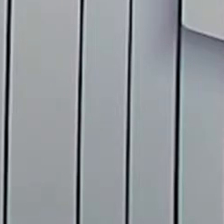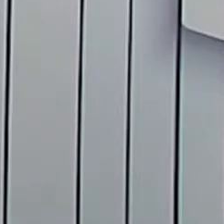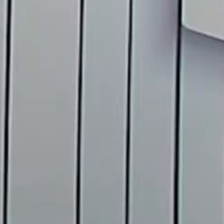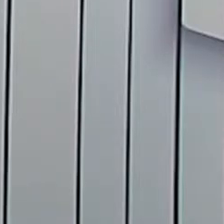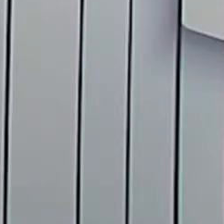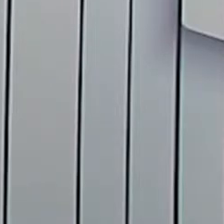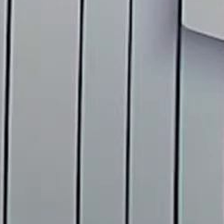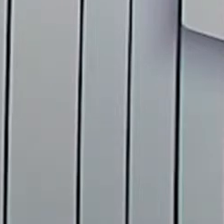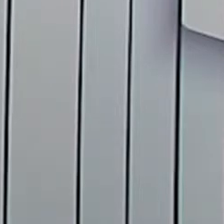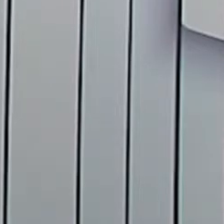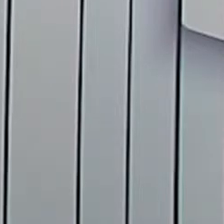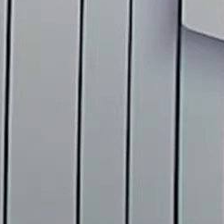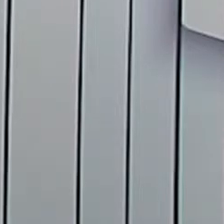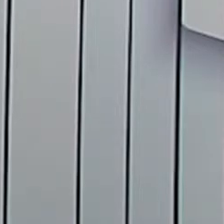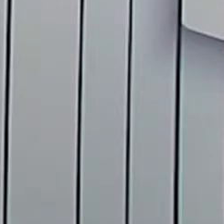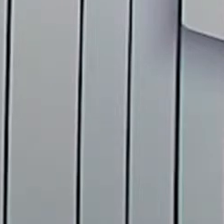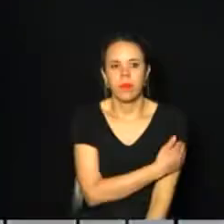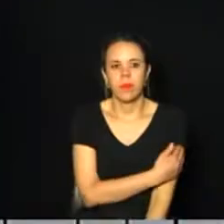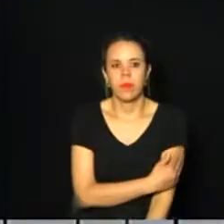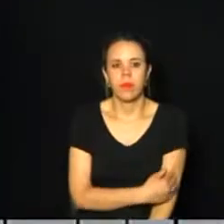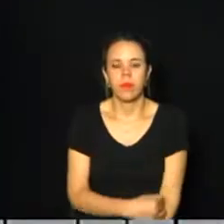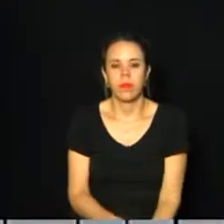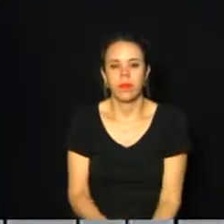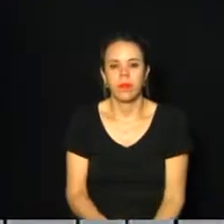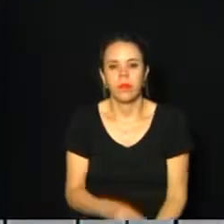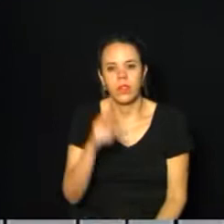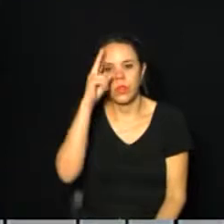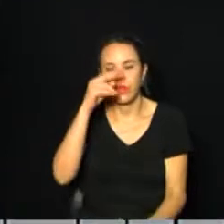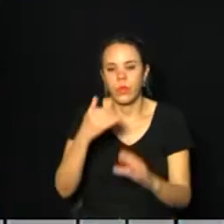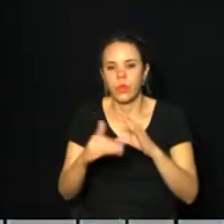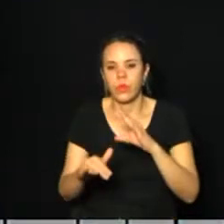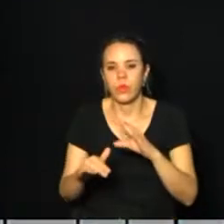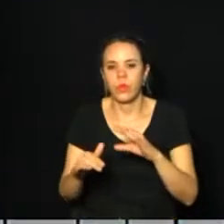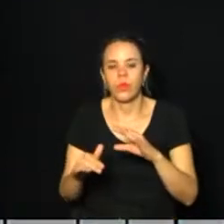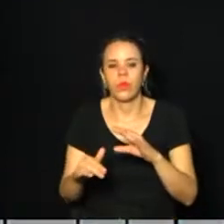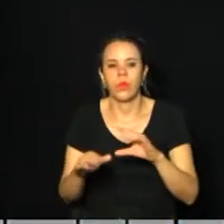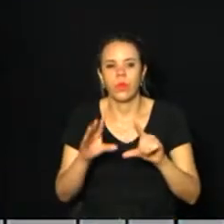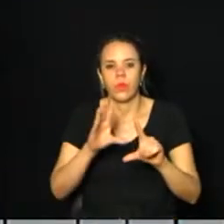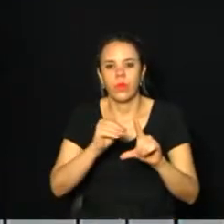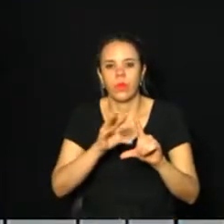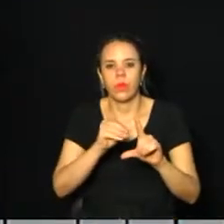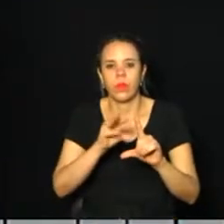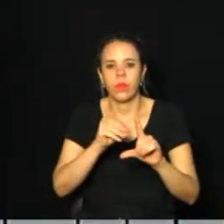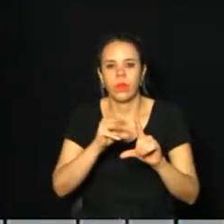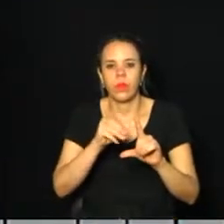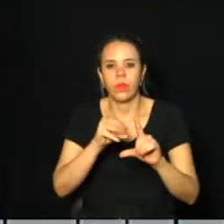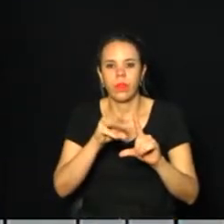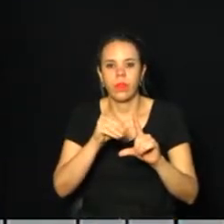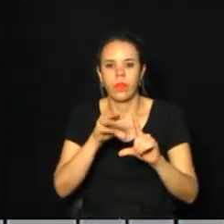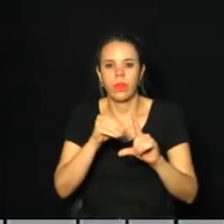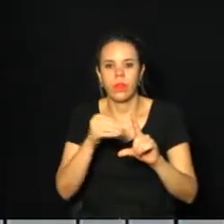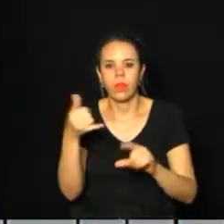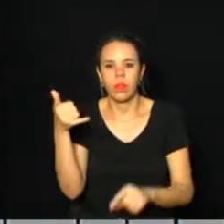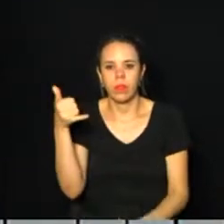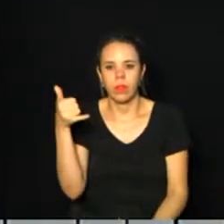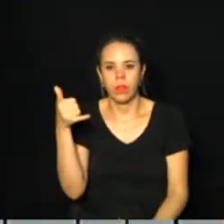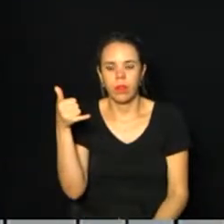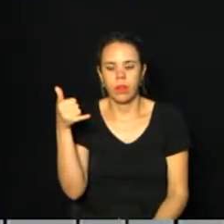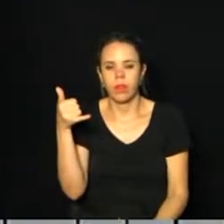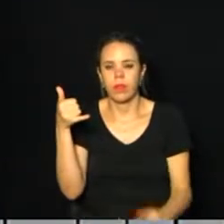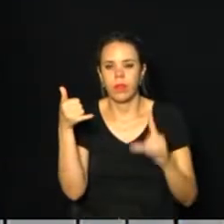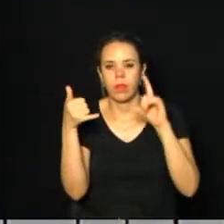978293776. Lembrando sempre aqui, hein? Você tem a opção de enviar uma mensagem através do nosso QR Code. Pegue o seu